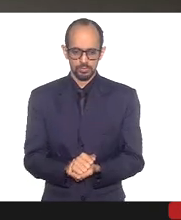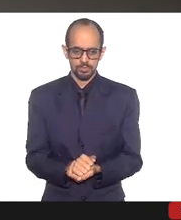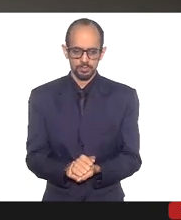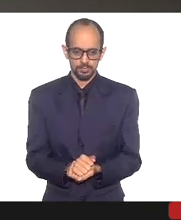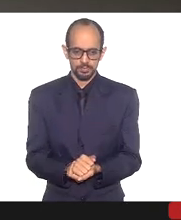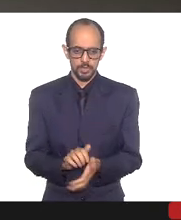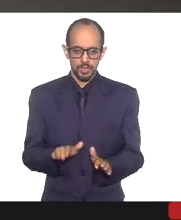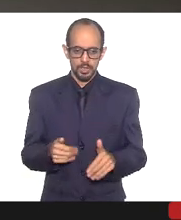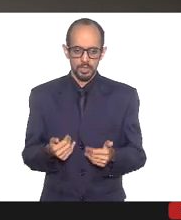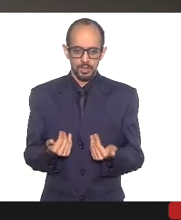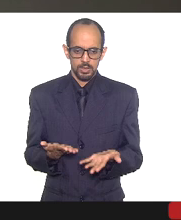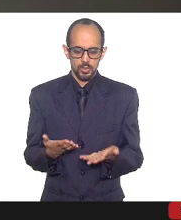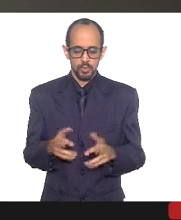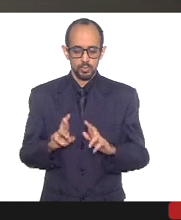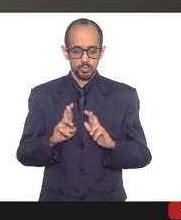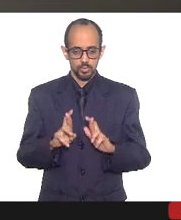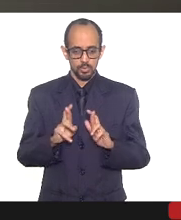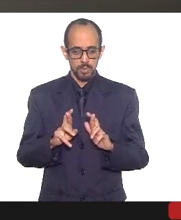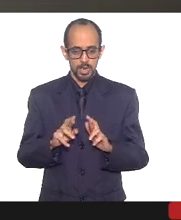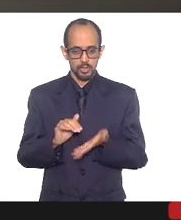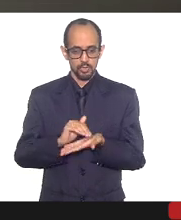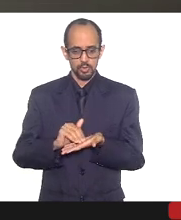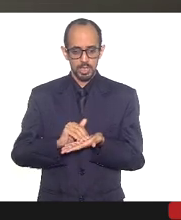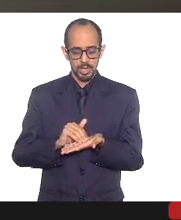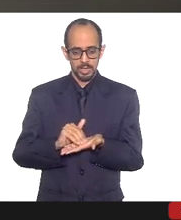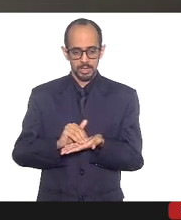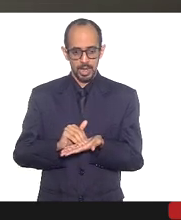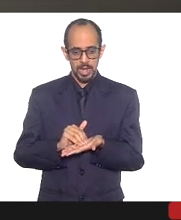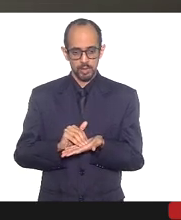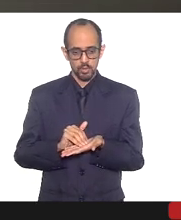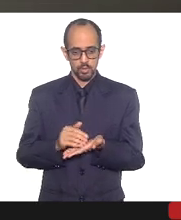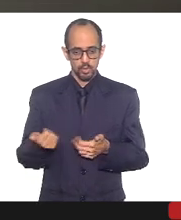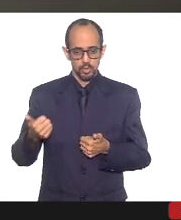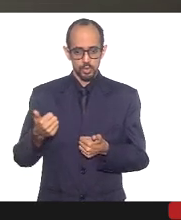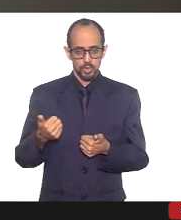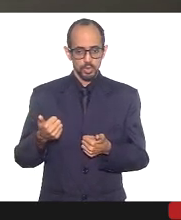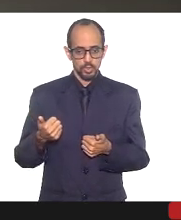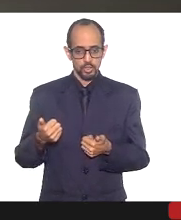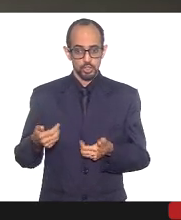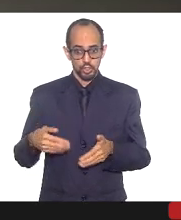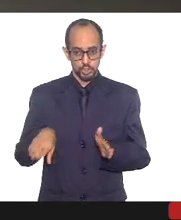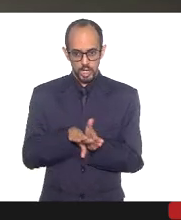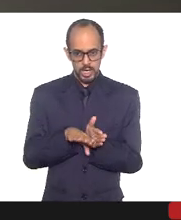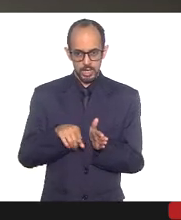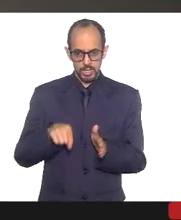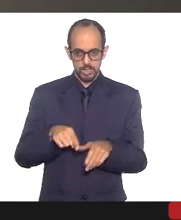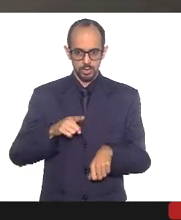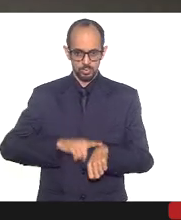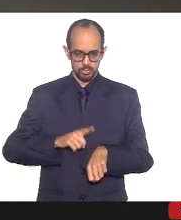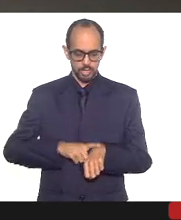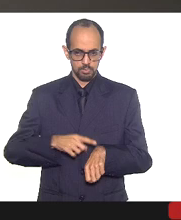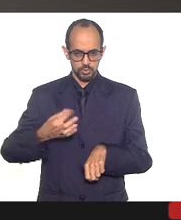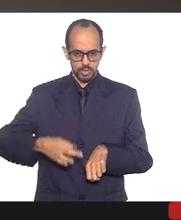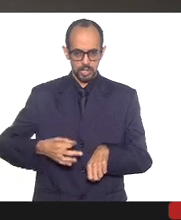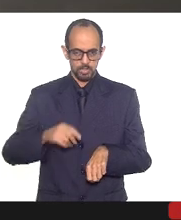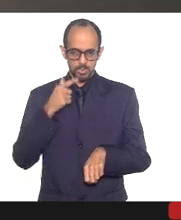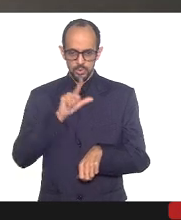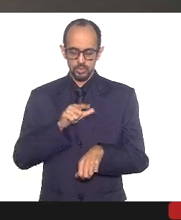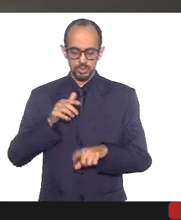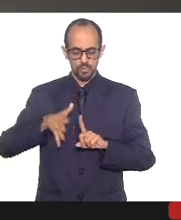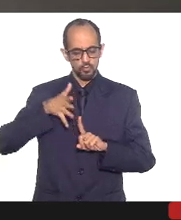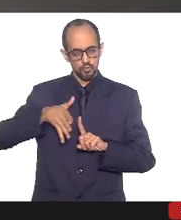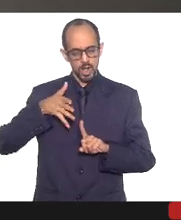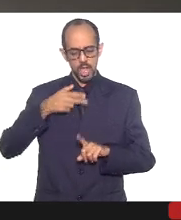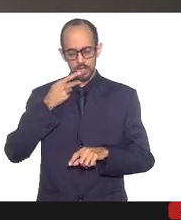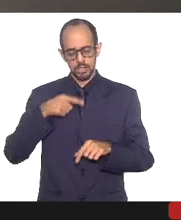Né? Eu espero que o secretário chegue a tempo de concluir, mas no momento era o que eu poderia adiantar para vocês. Qualquer coisa, a